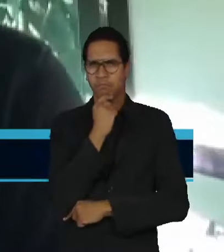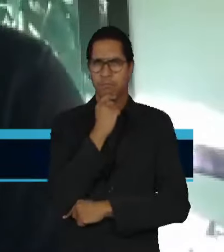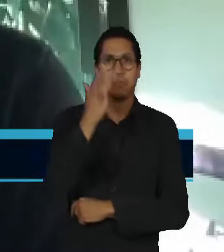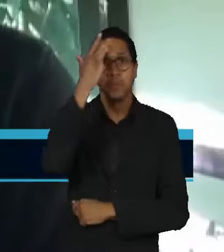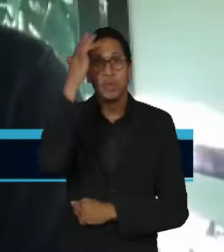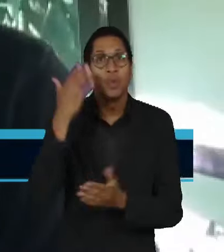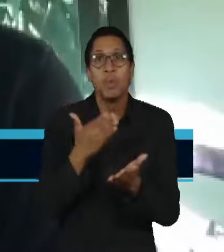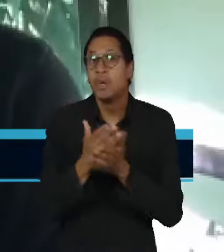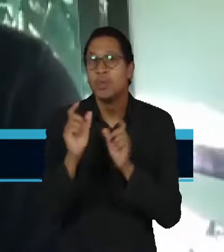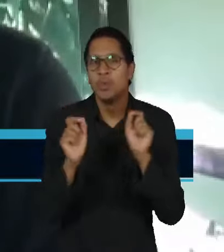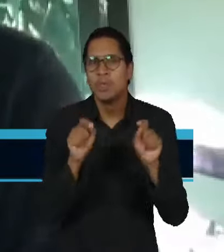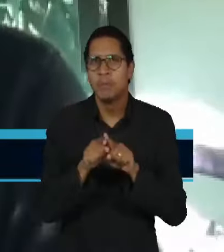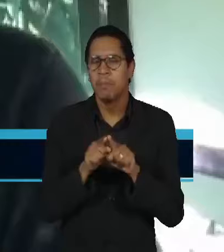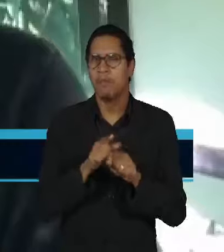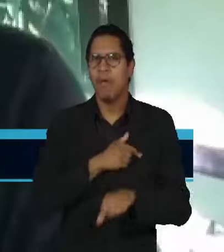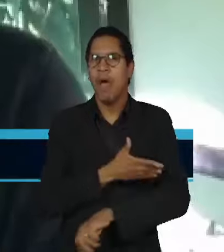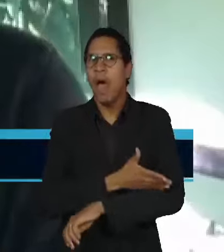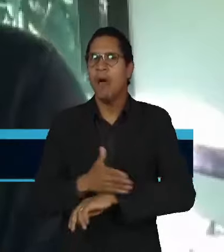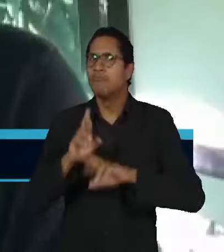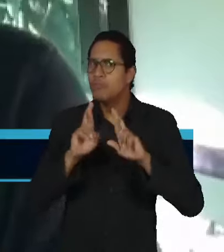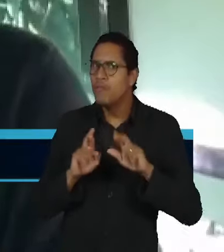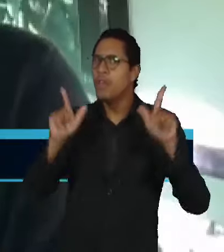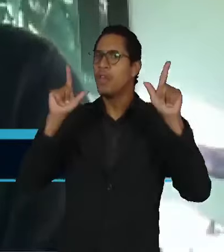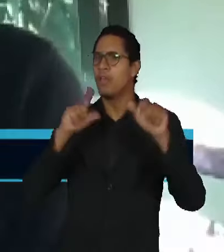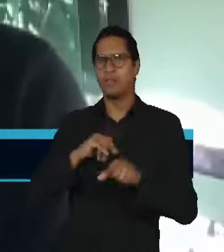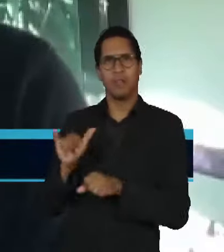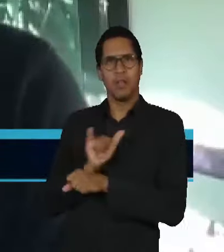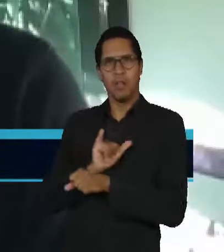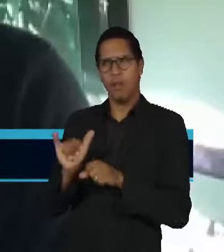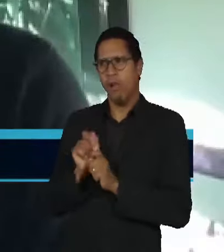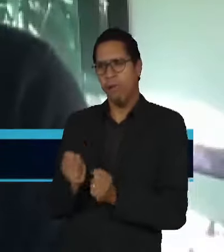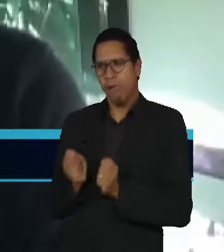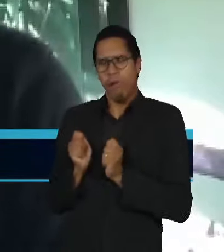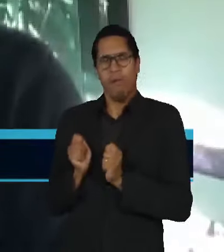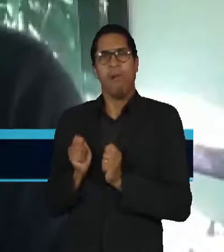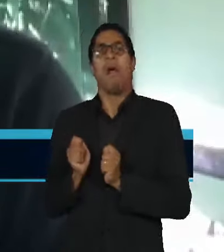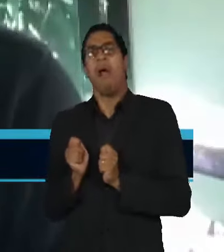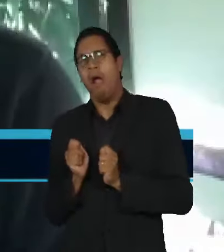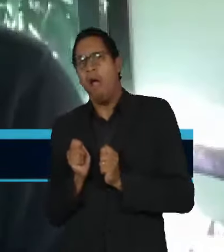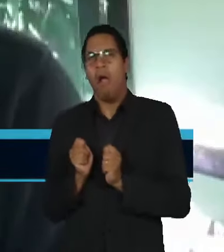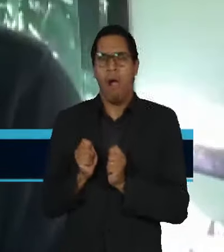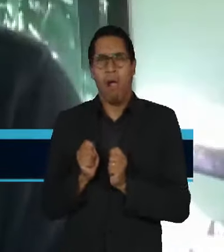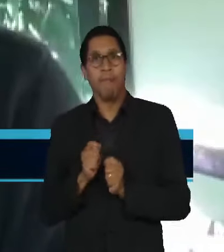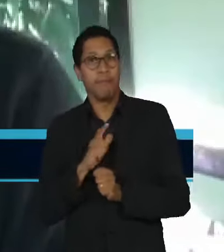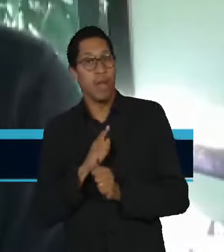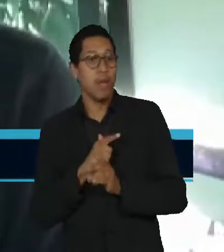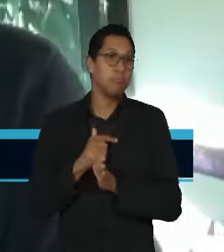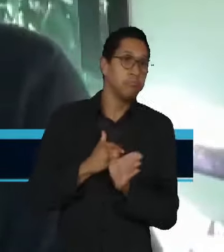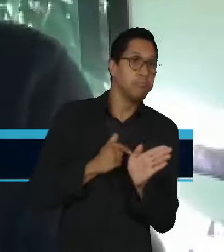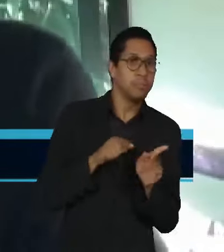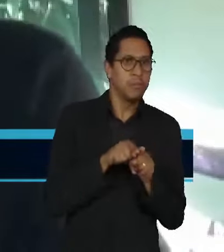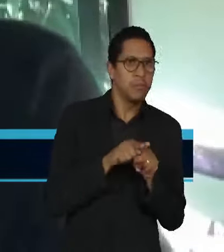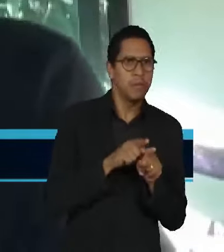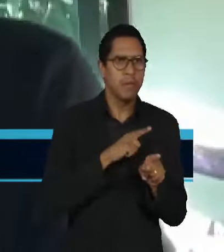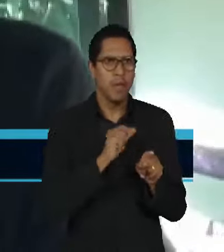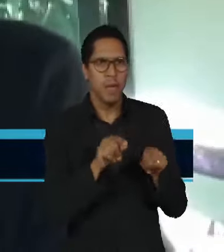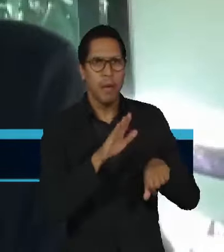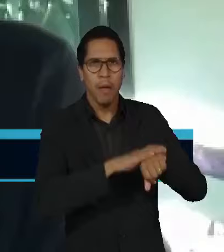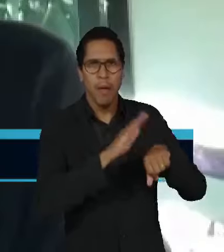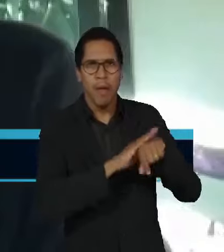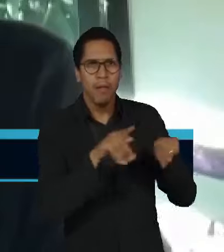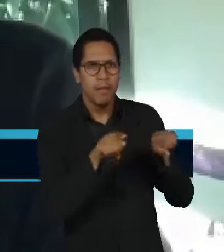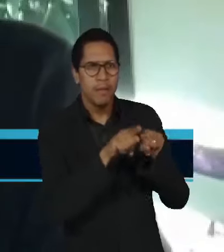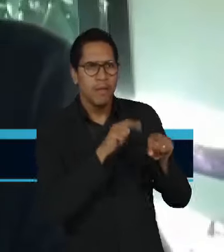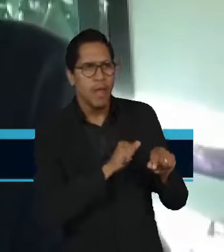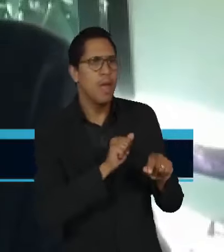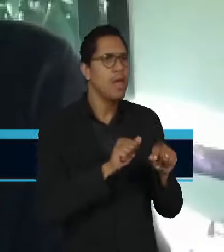criar hábitos e estratégias próprias de consumo. Horas esse consumidor vai por um cash and carry, né, que são os